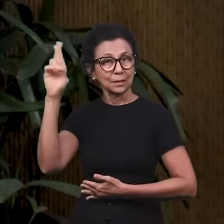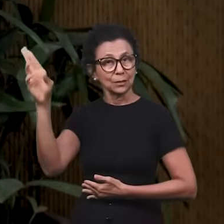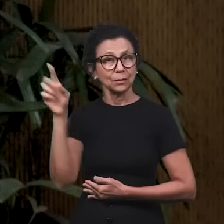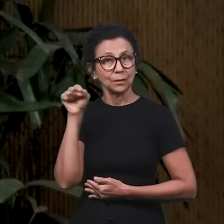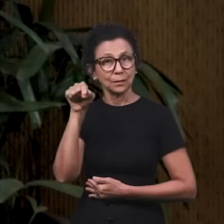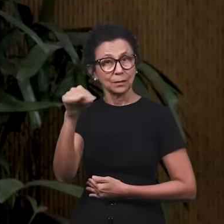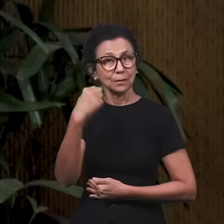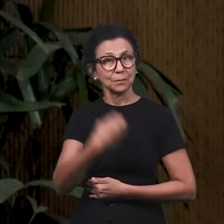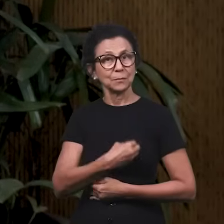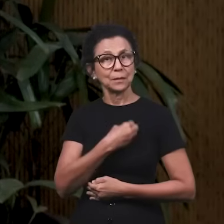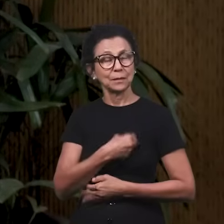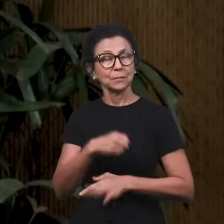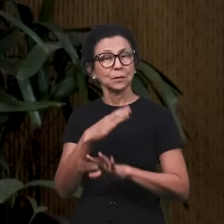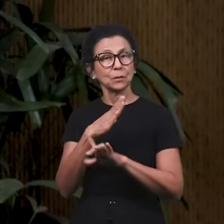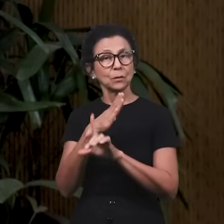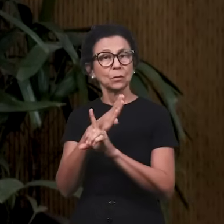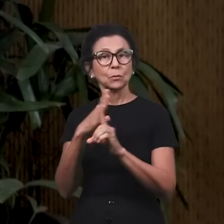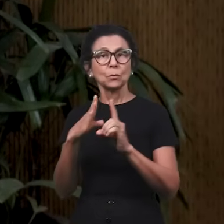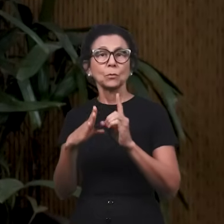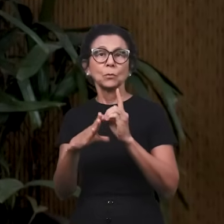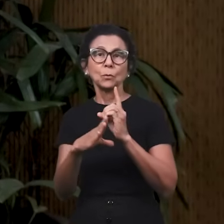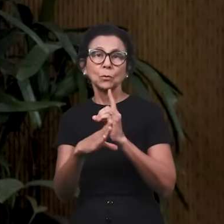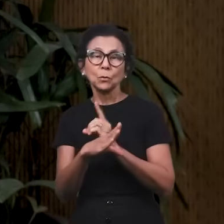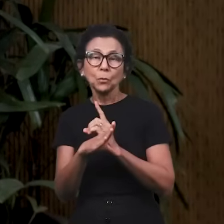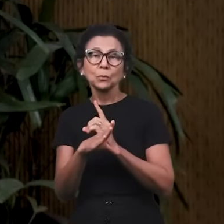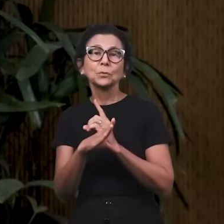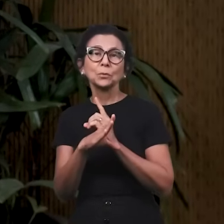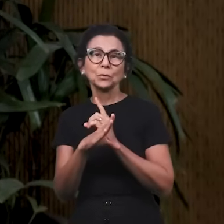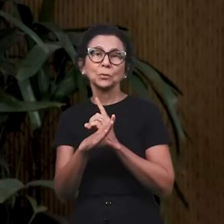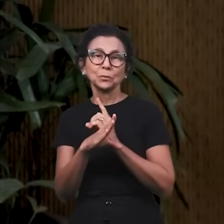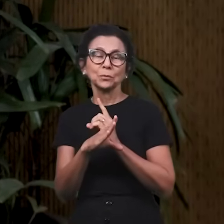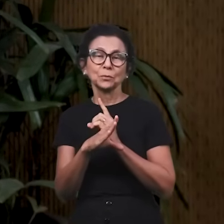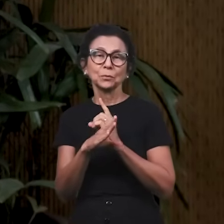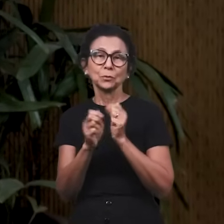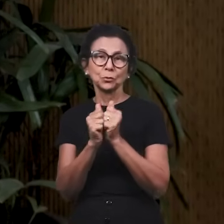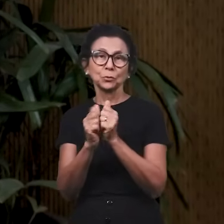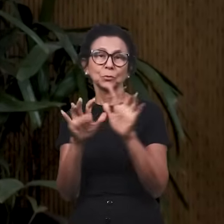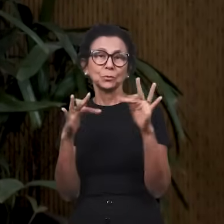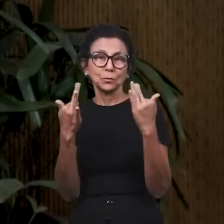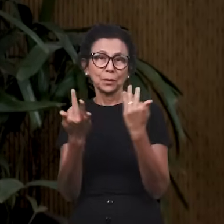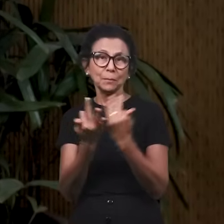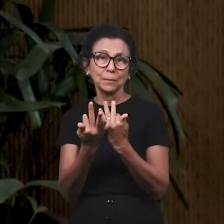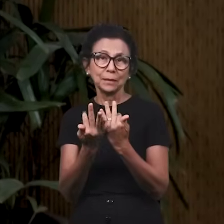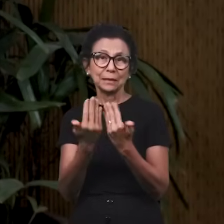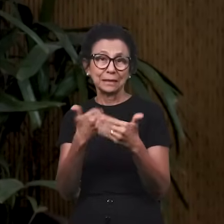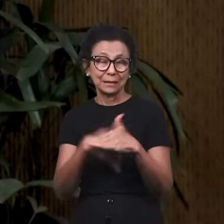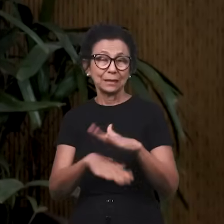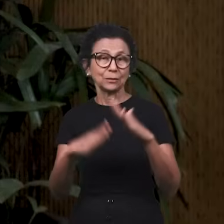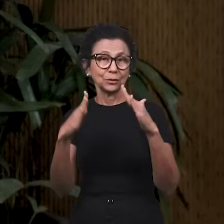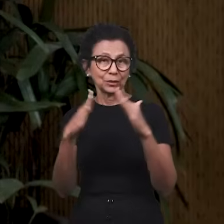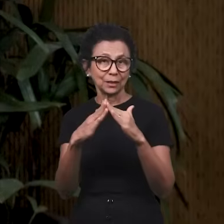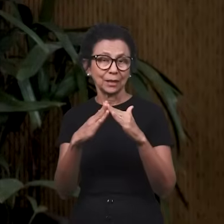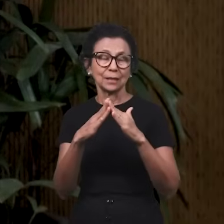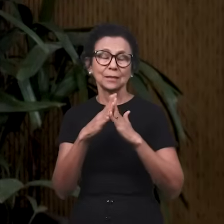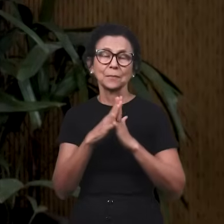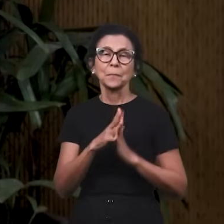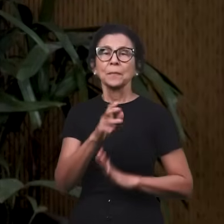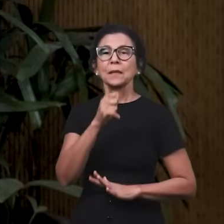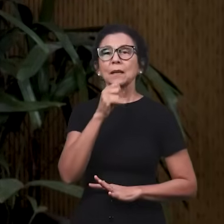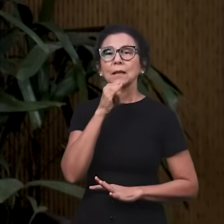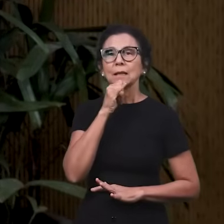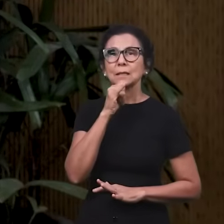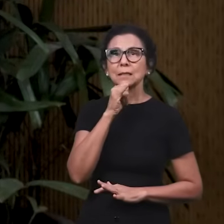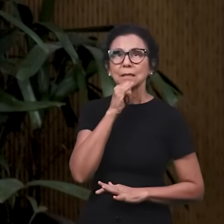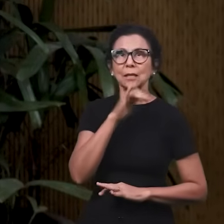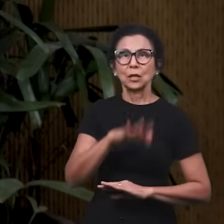e participavam no culto no lar nessas casas. Eu vou citar um exemplo